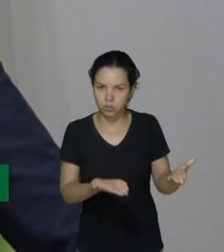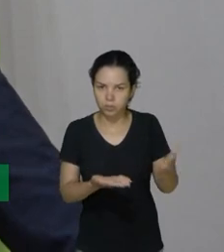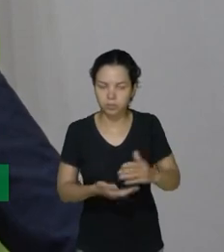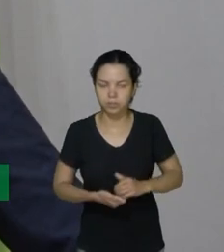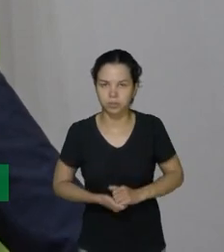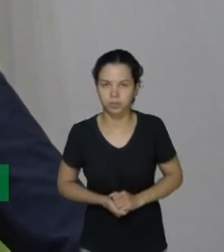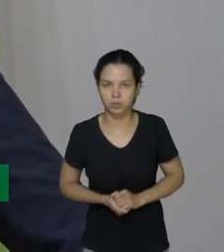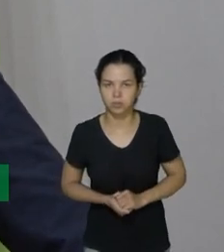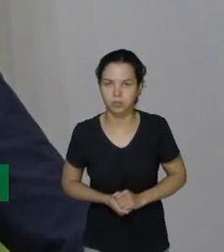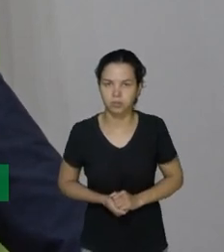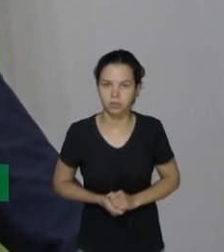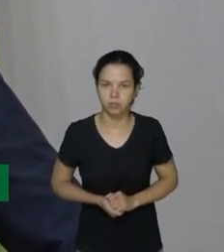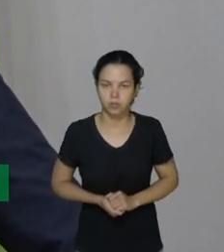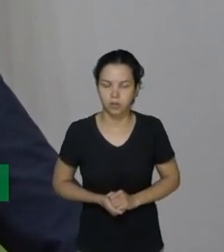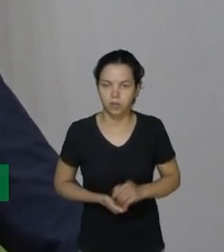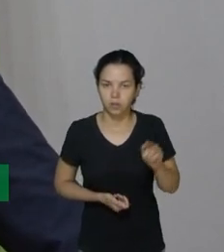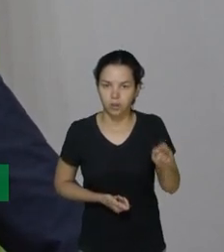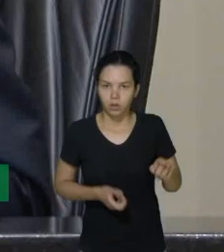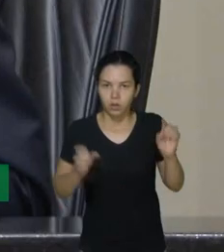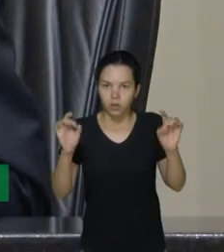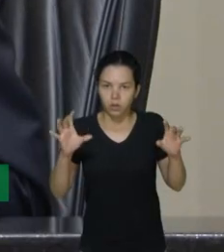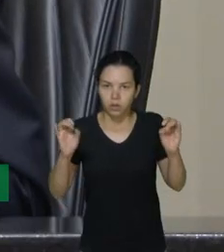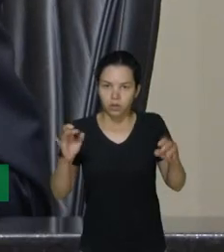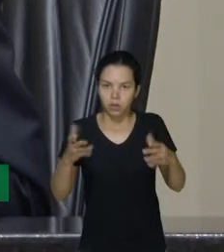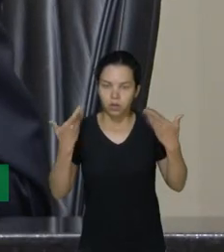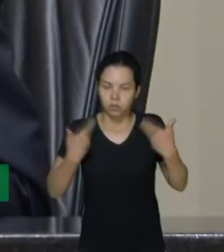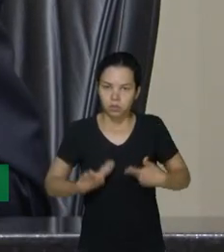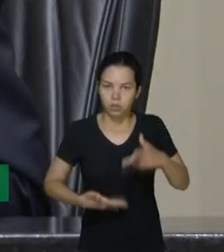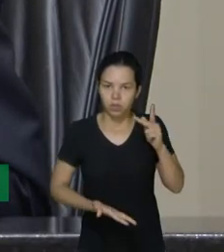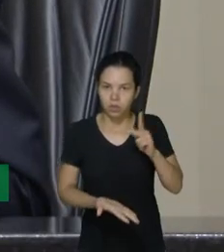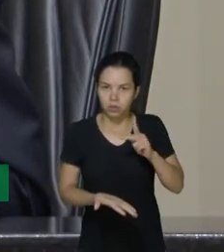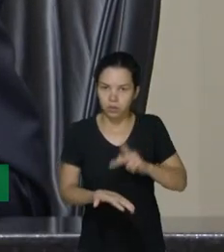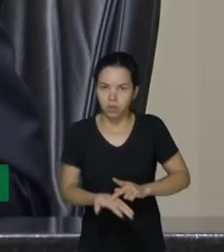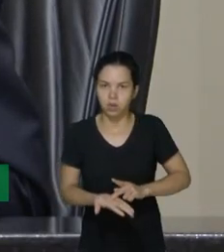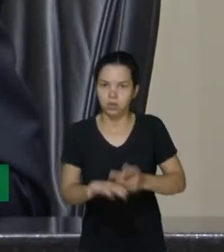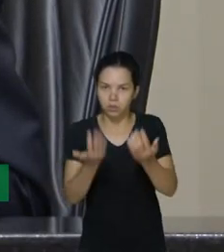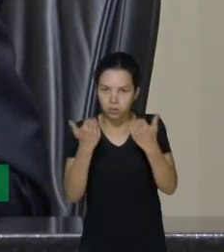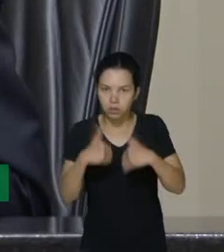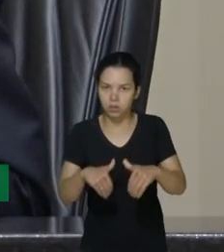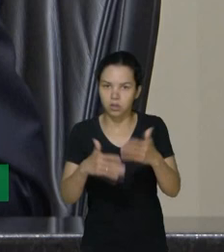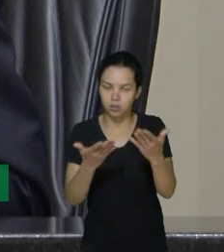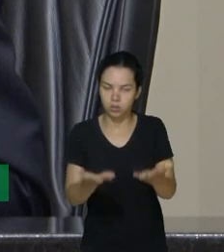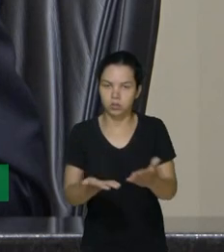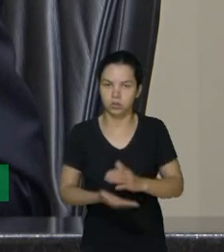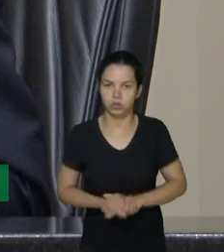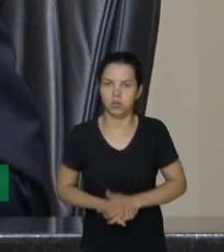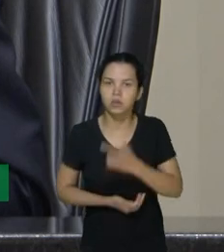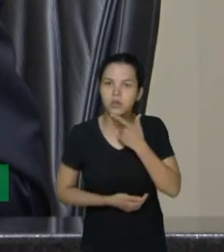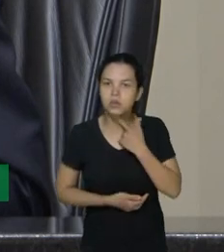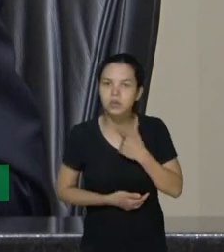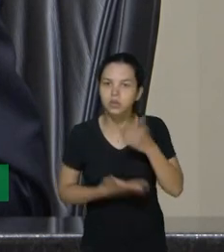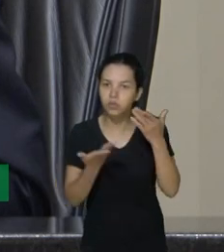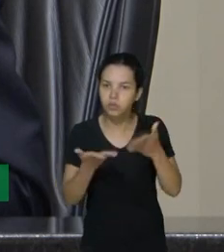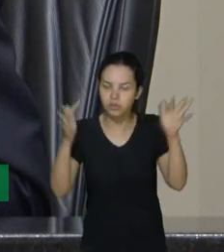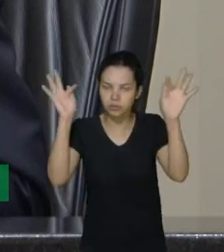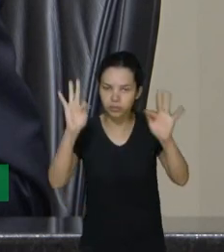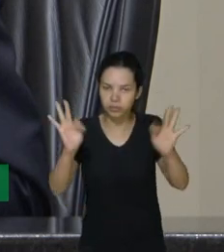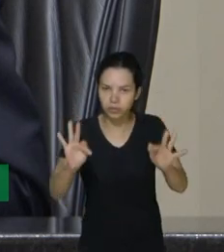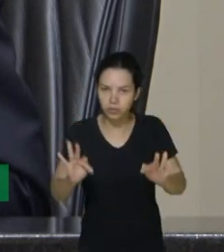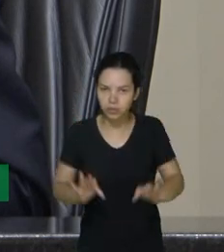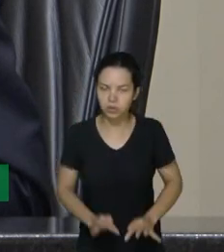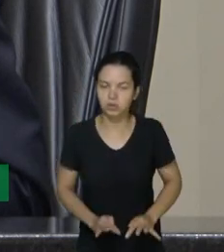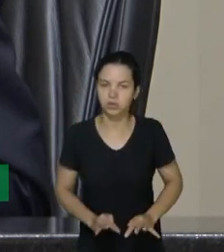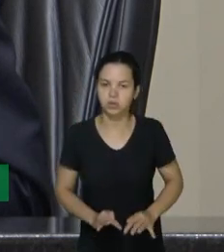e ela deixa transparecer algo que é verdadeiro e legítimo que existe dentro do senhor. Então, desejo ao senhor toda a felicidade do mundo, que nesse